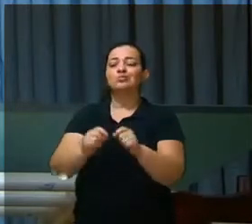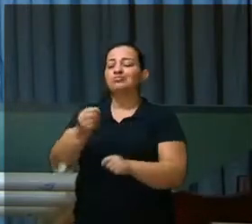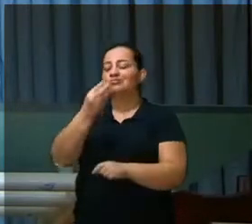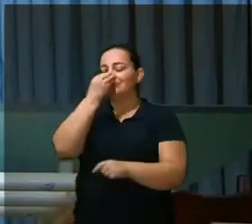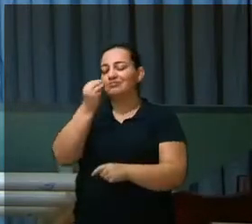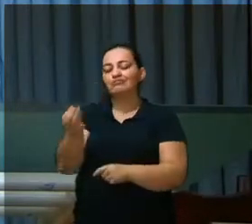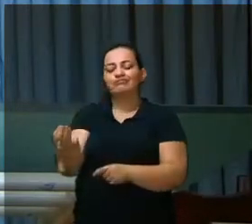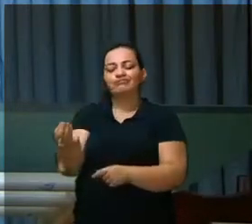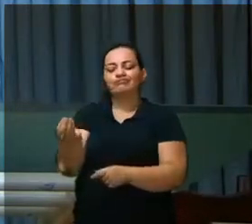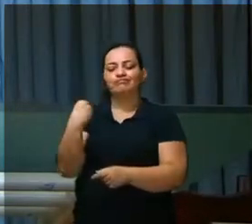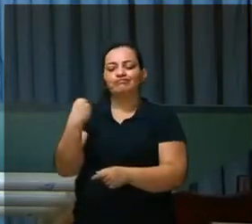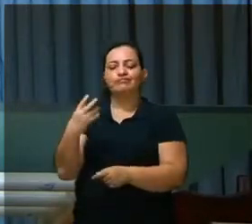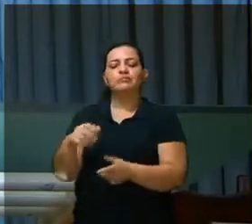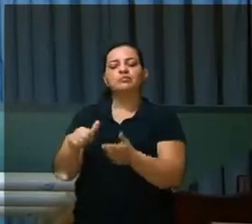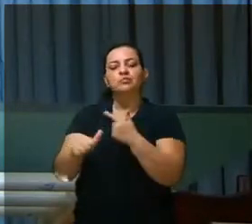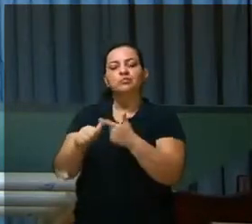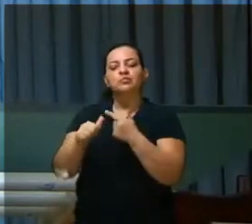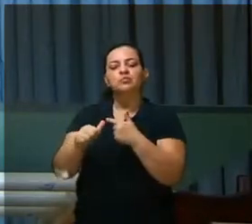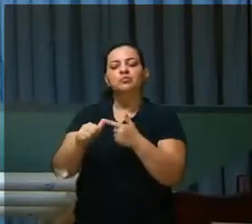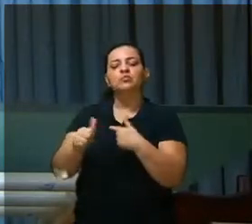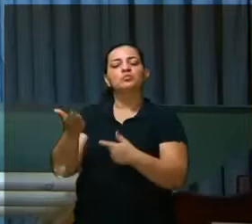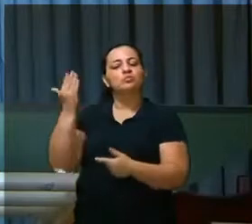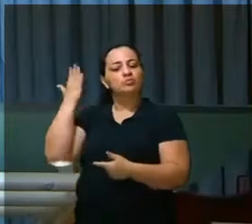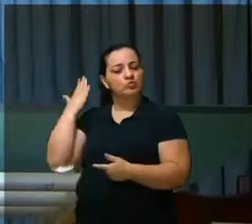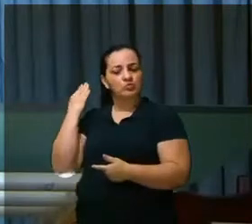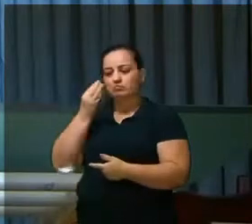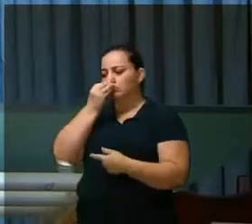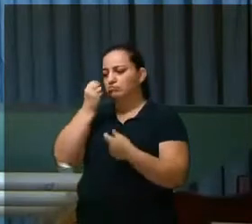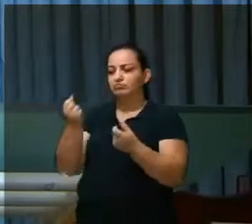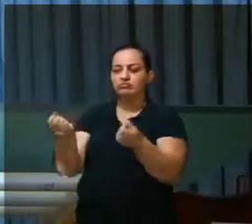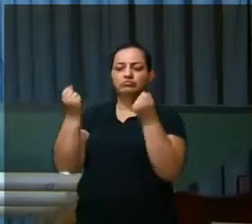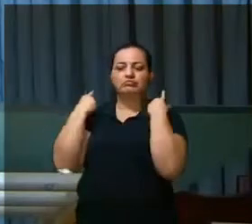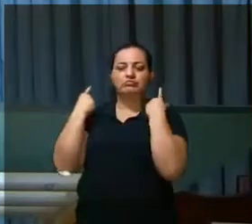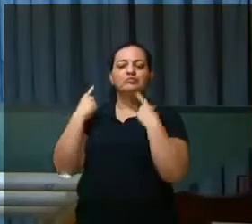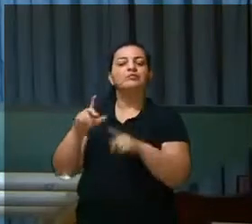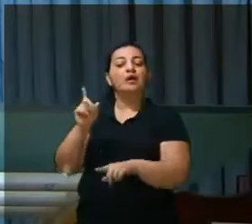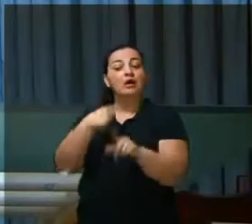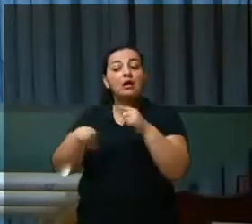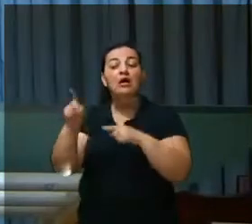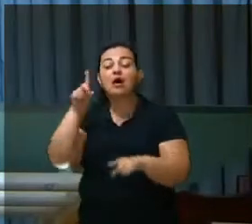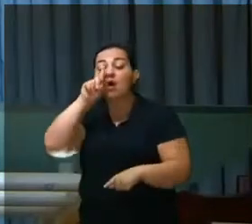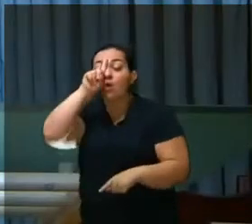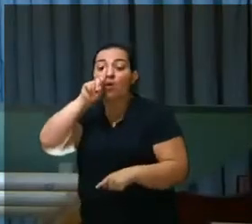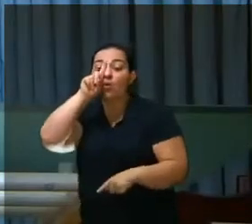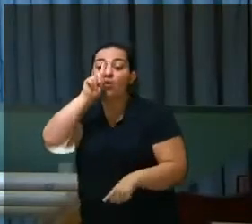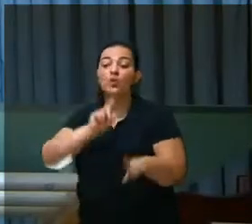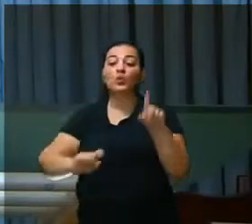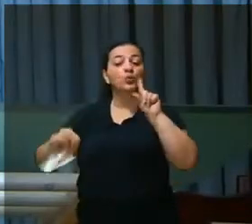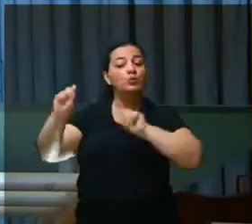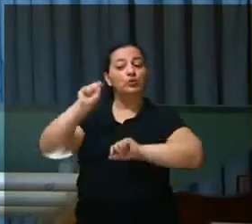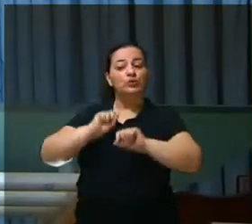a tua primeira caridade E aí está o grande perigo